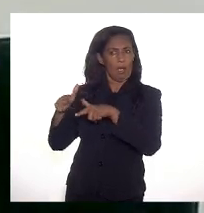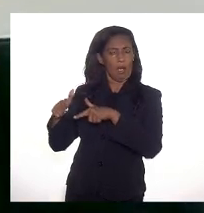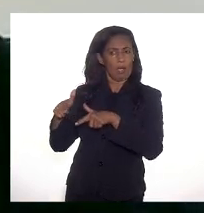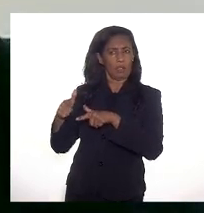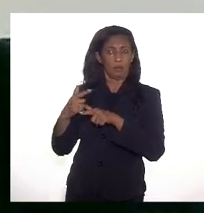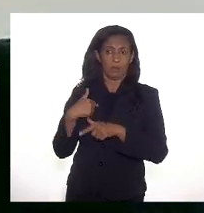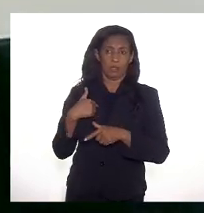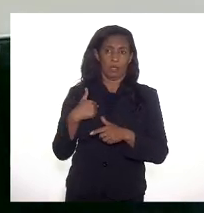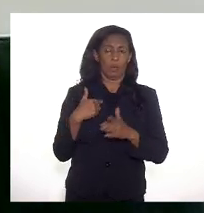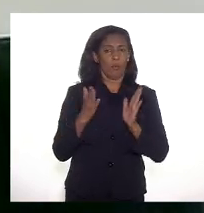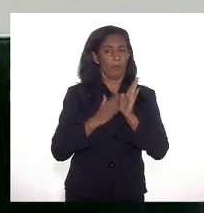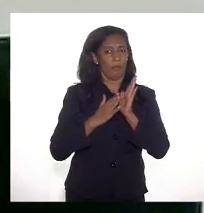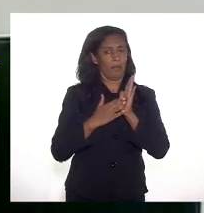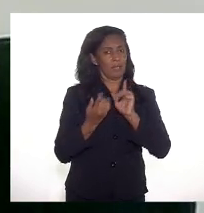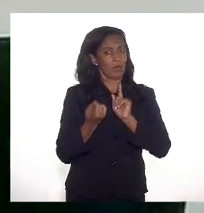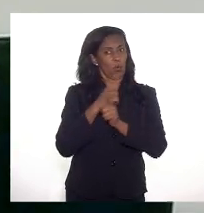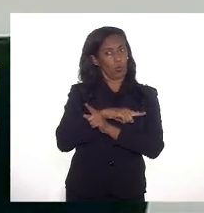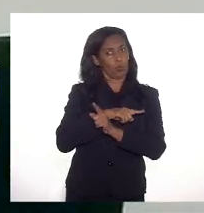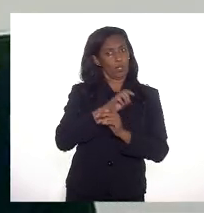parecer é contrário à emenda.